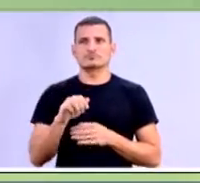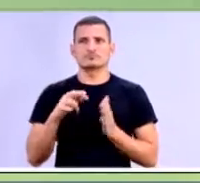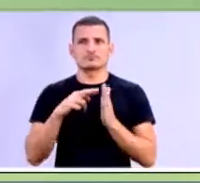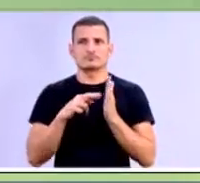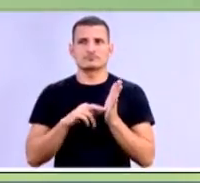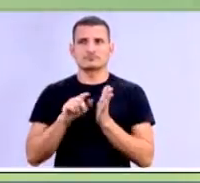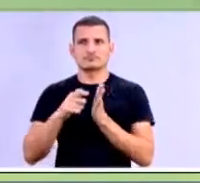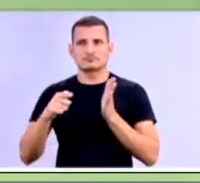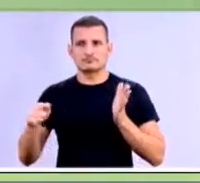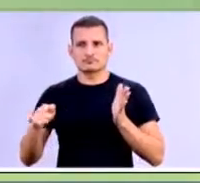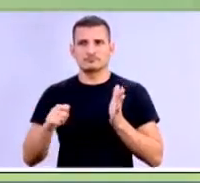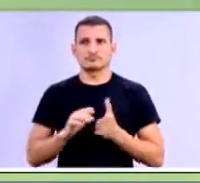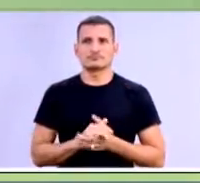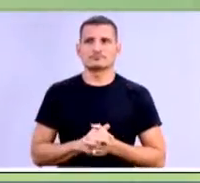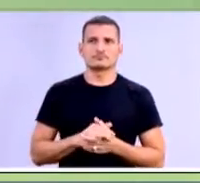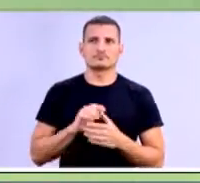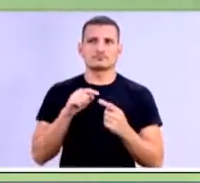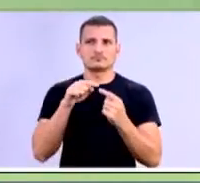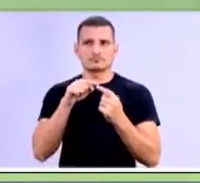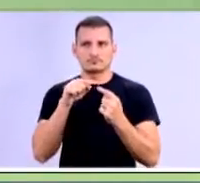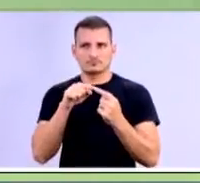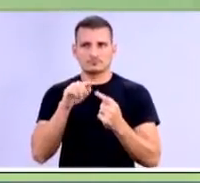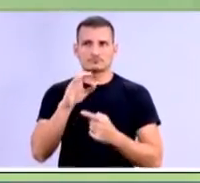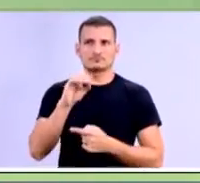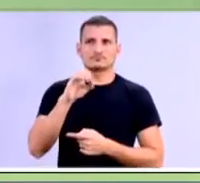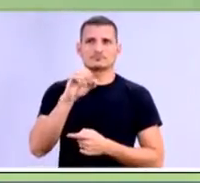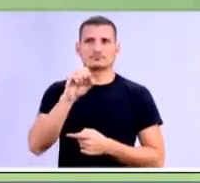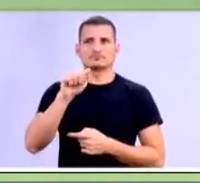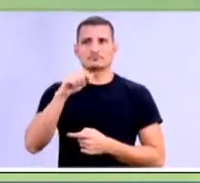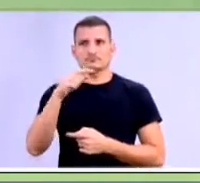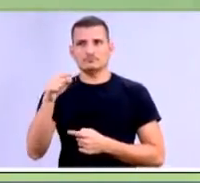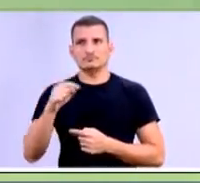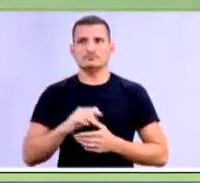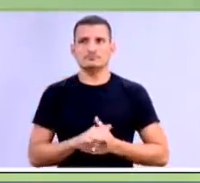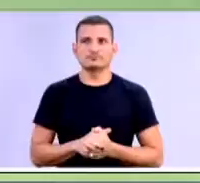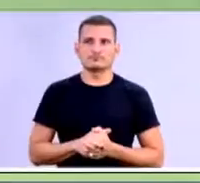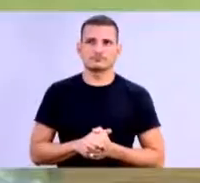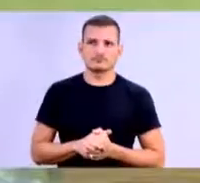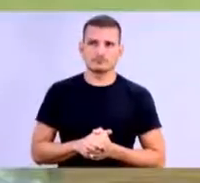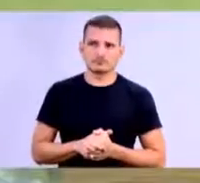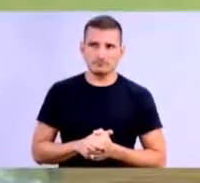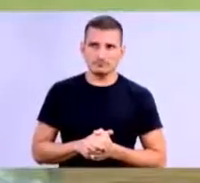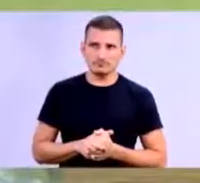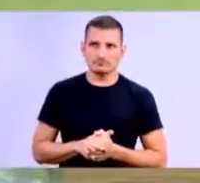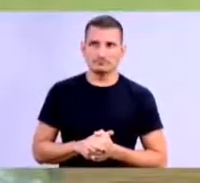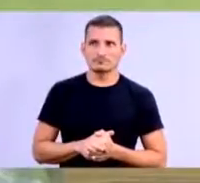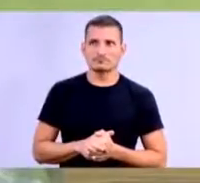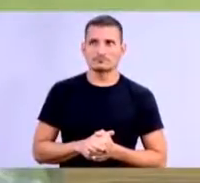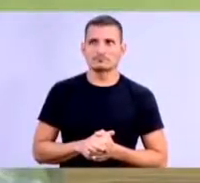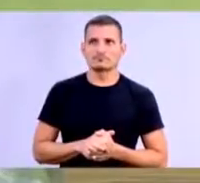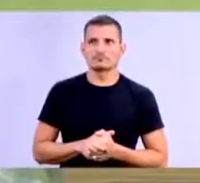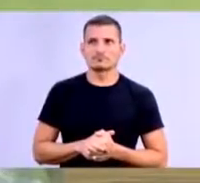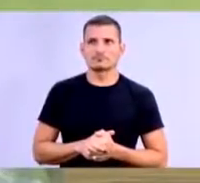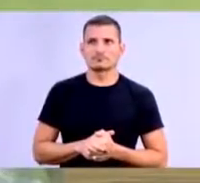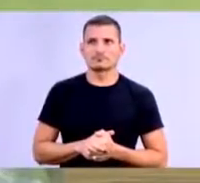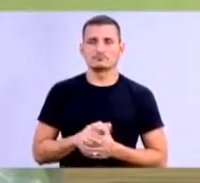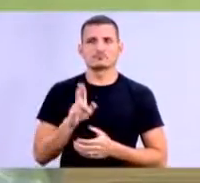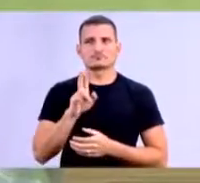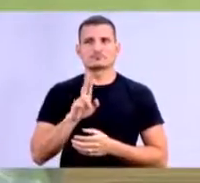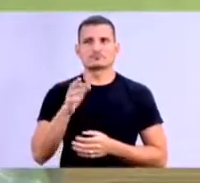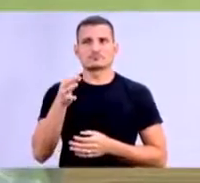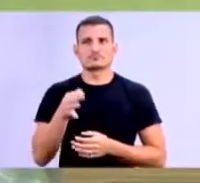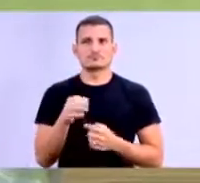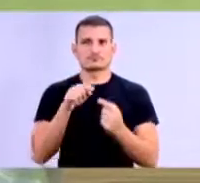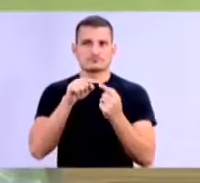lembrar da questão da coerência, da coesão que nós vimos, utilizar corretamente aí a